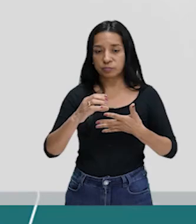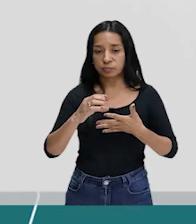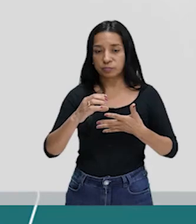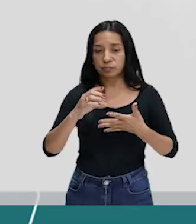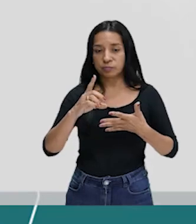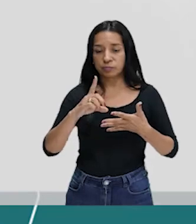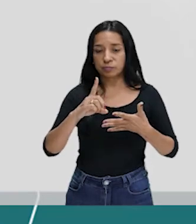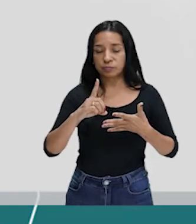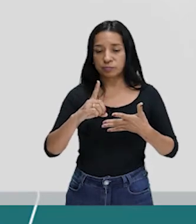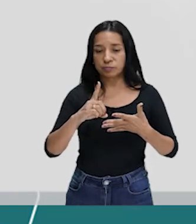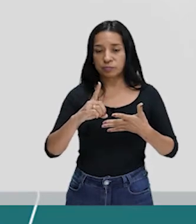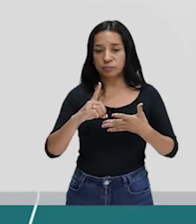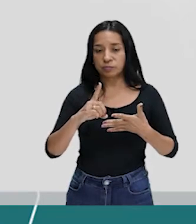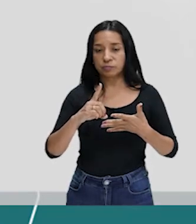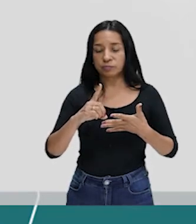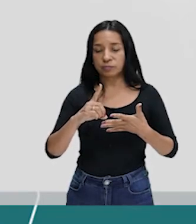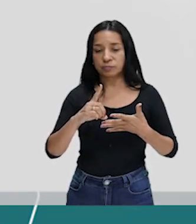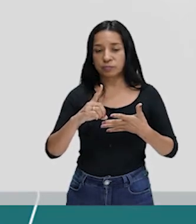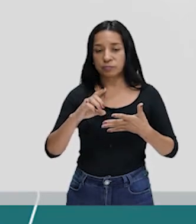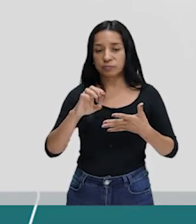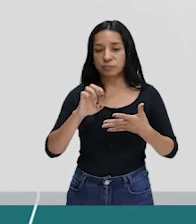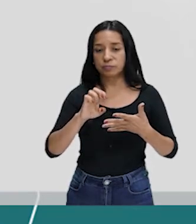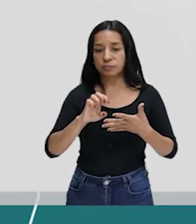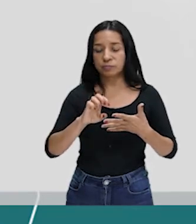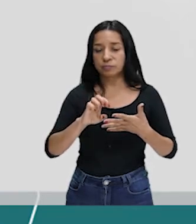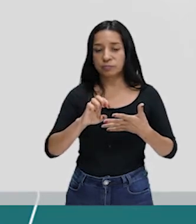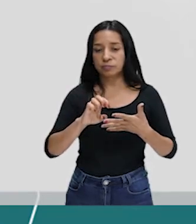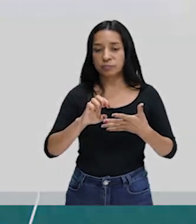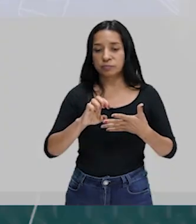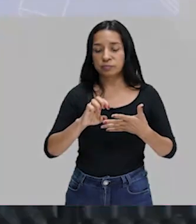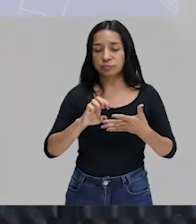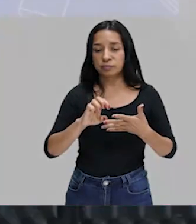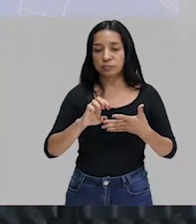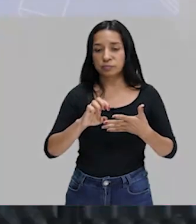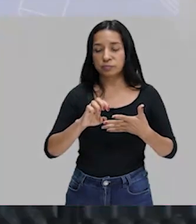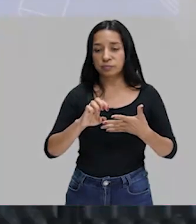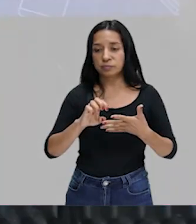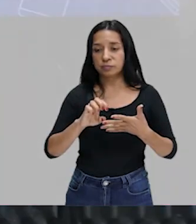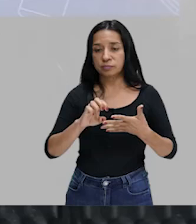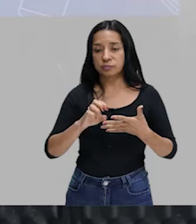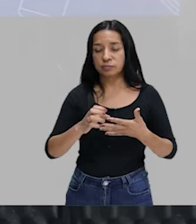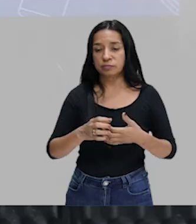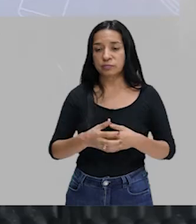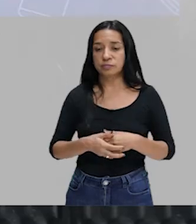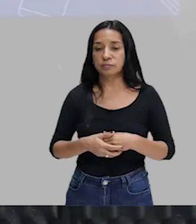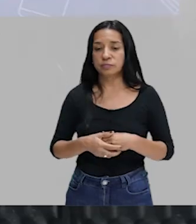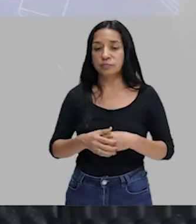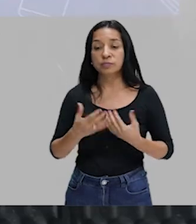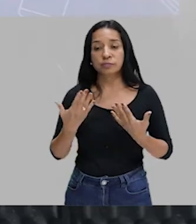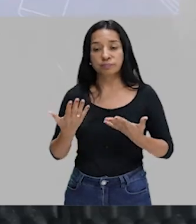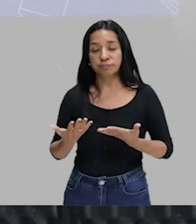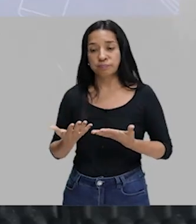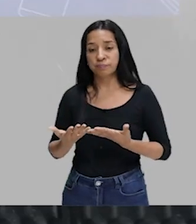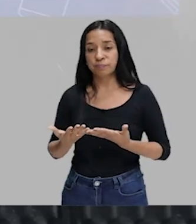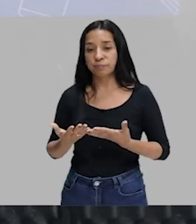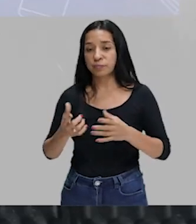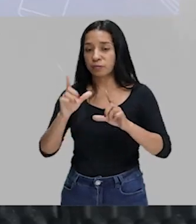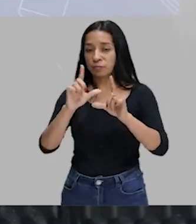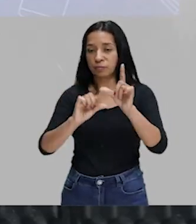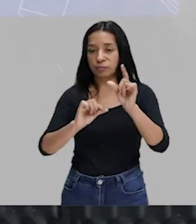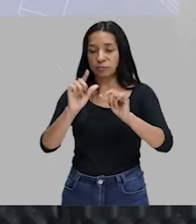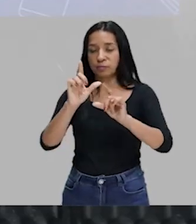gigante vermelha, letra D, gigante azul, né? E letra E, gigante de fogo. Né? Então, uma